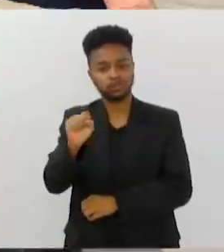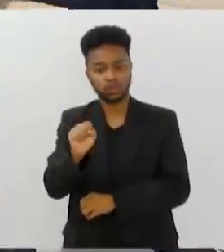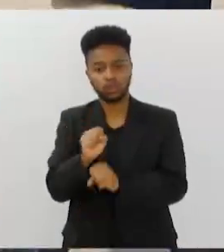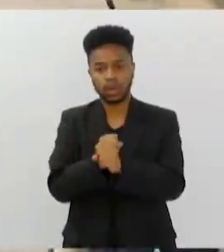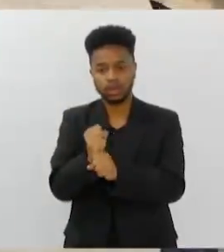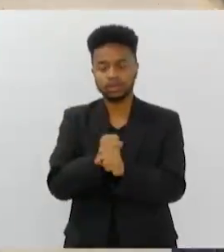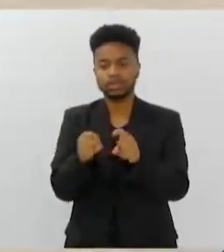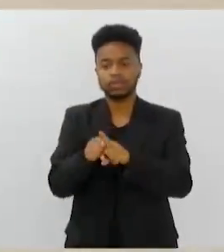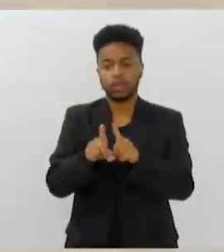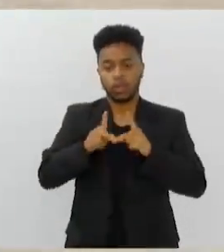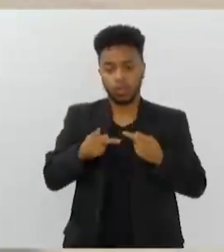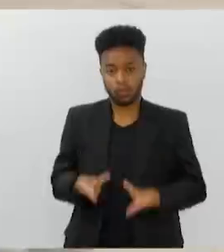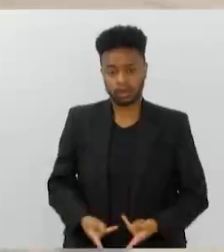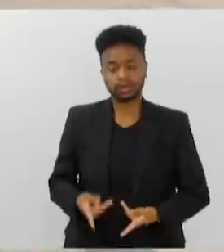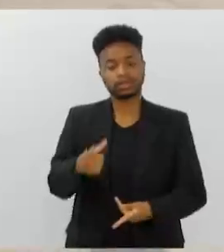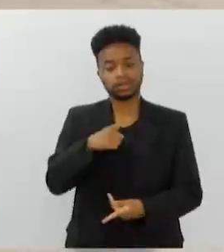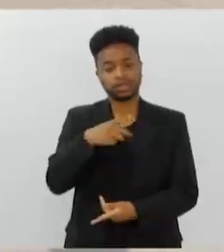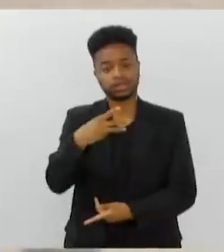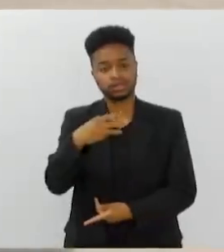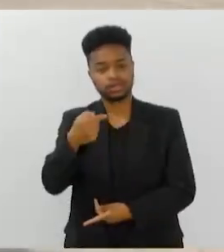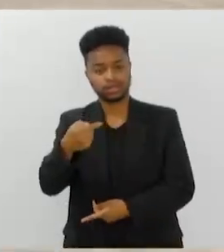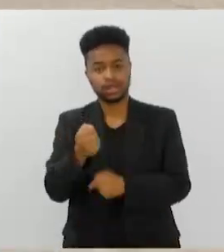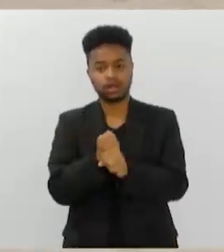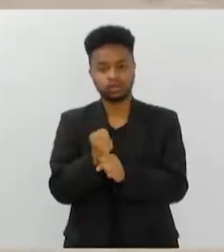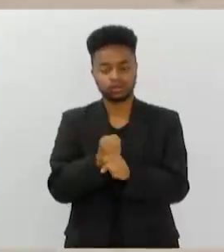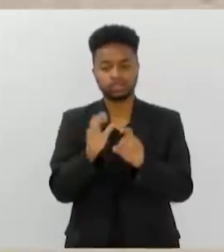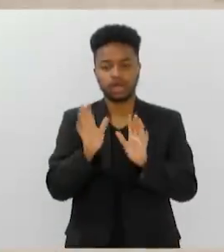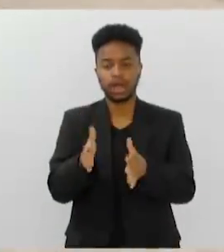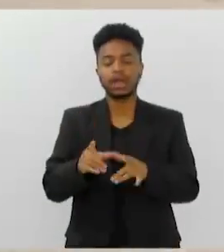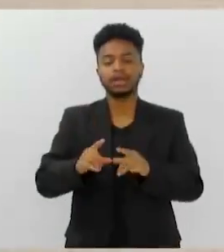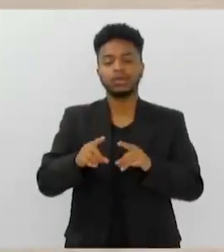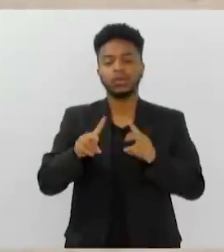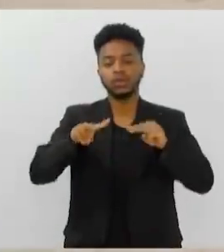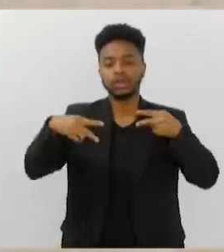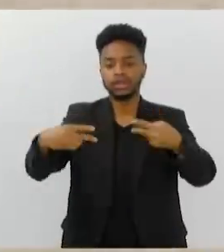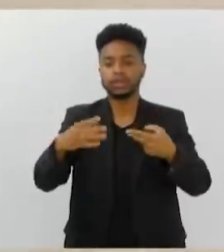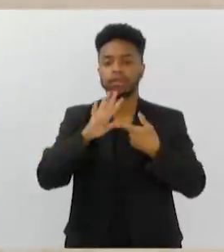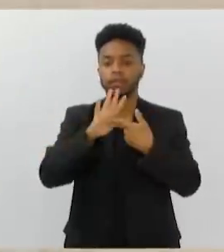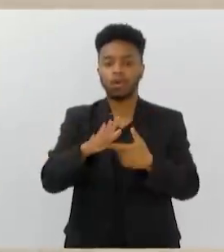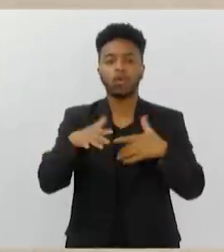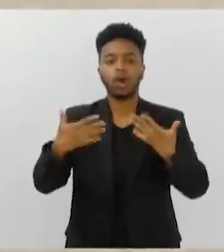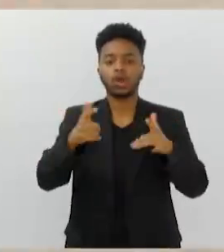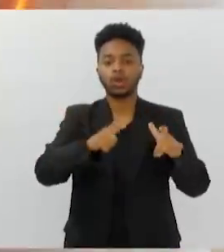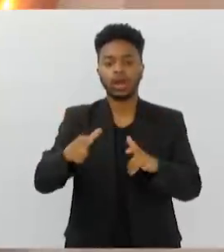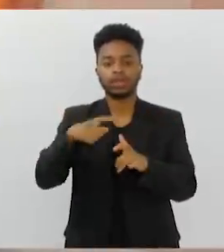anos. Neste link, você encontra a relação dos postos onde a vacina está disponível no sábado.